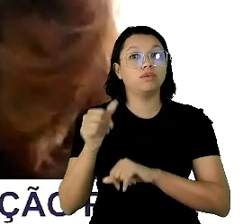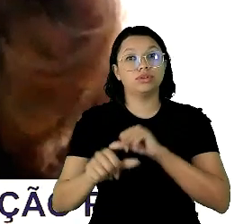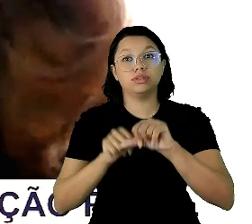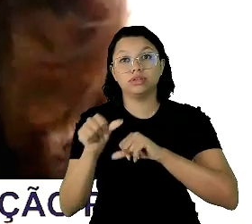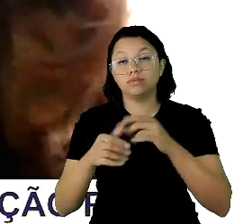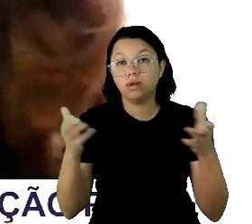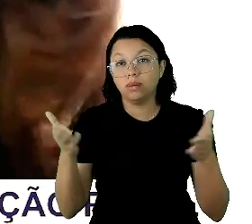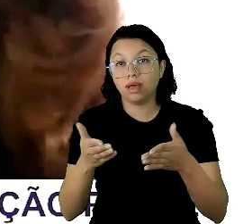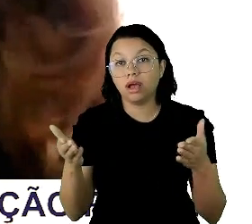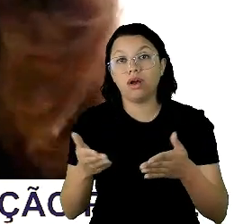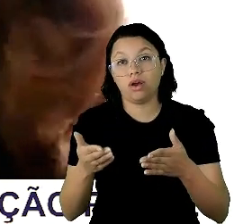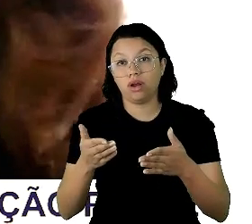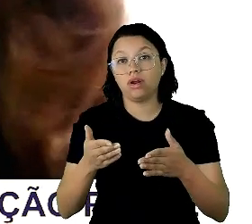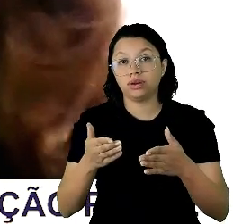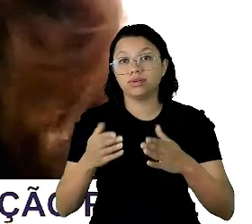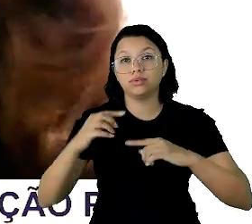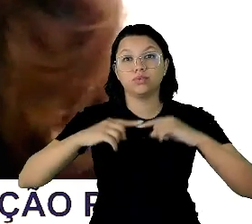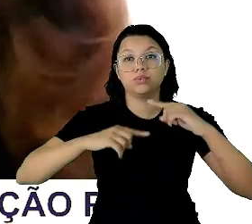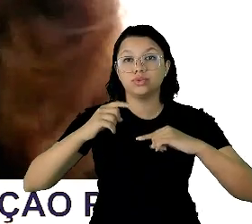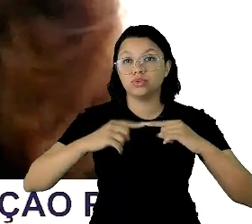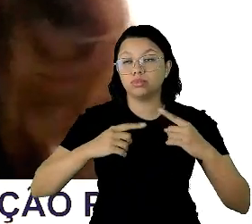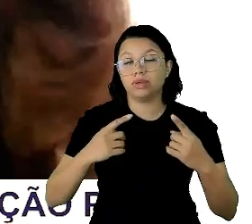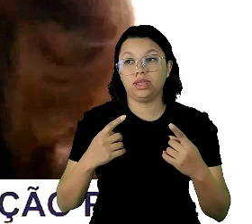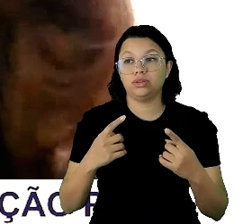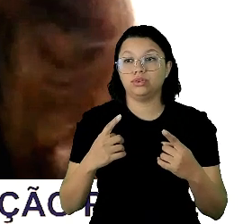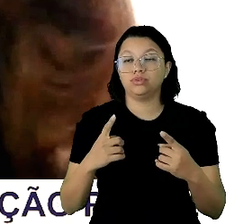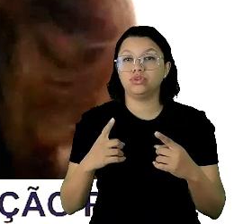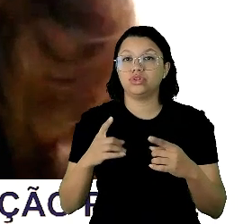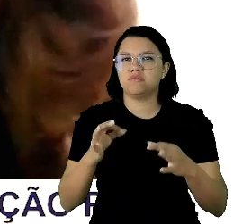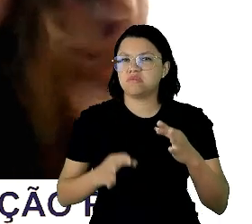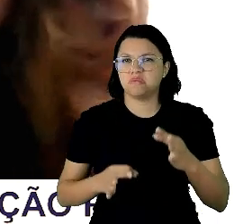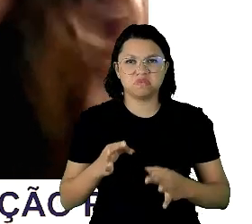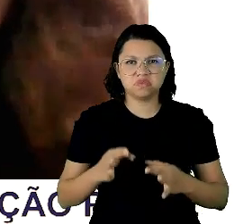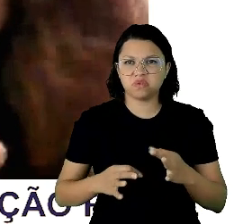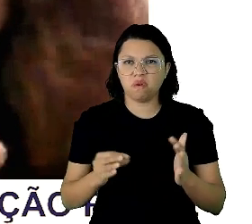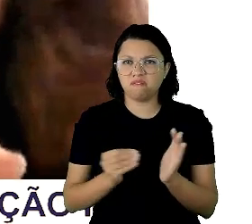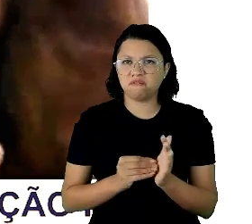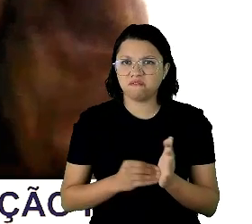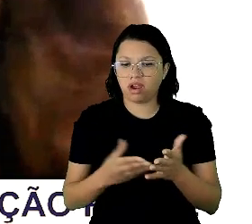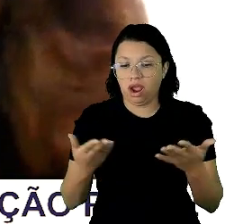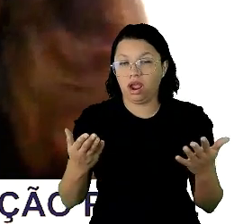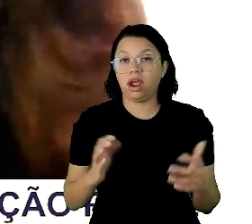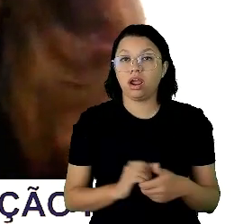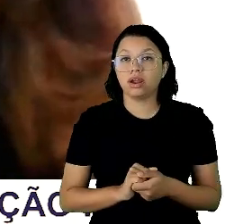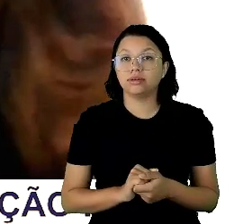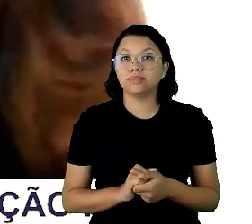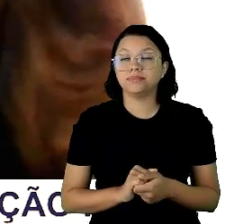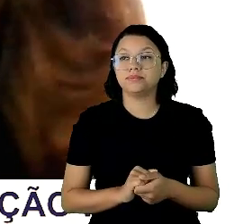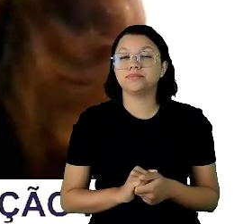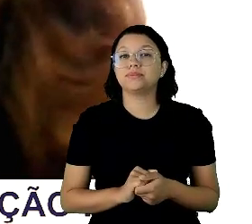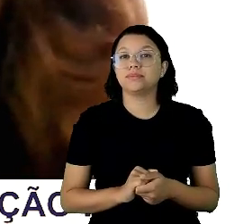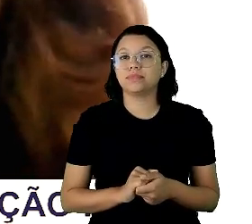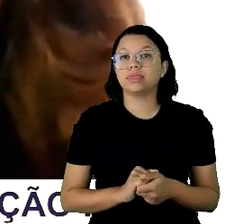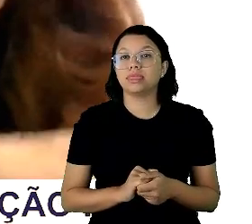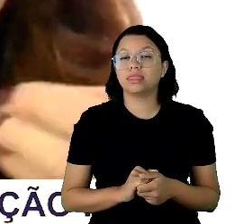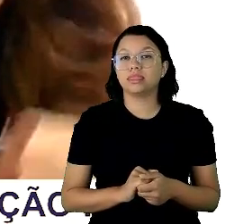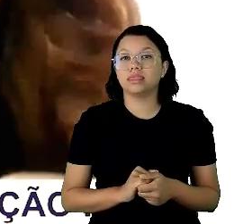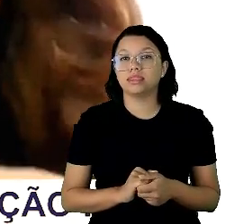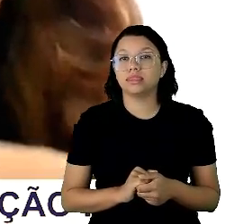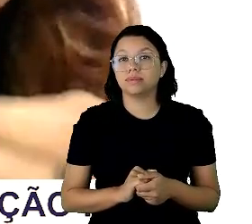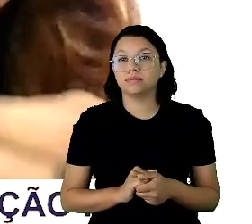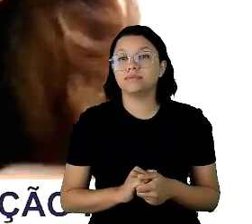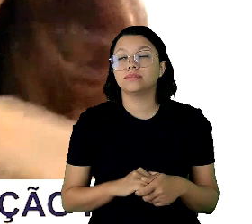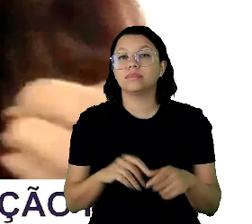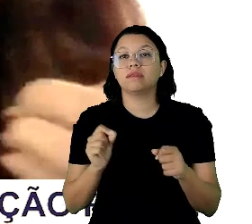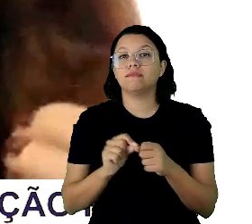instrumentos nem de injustiça, né? Ou seja, de deixar passar a situação em branco,